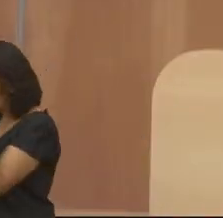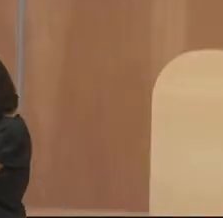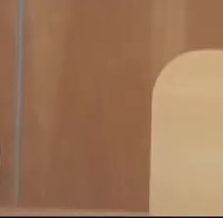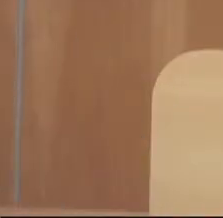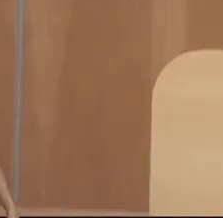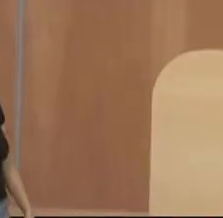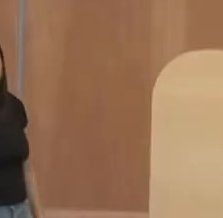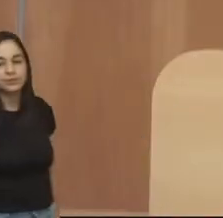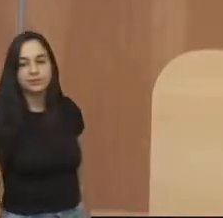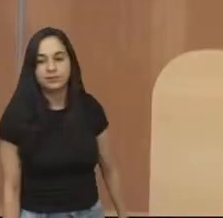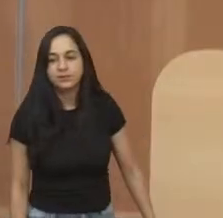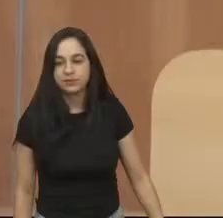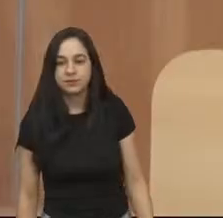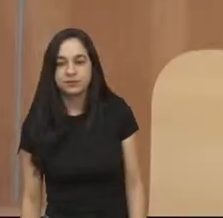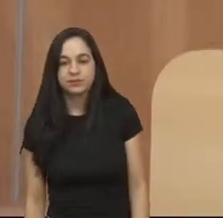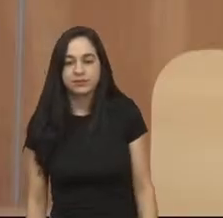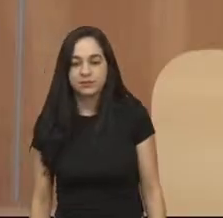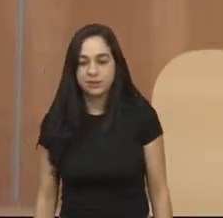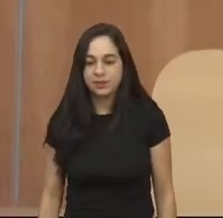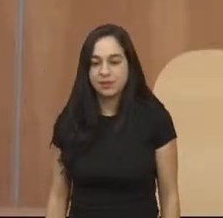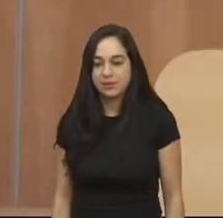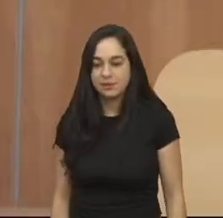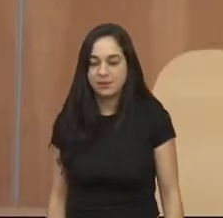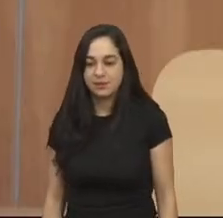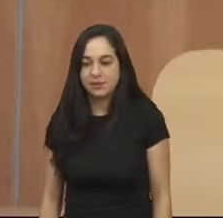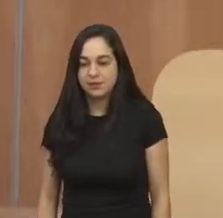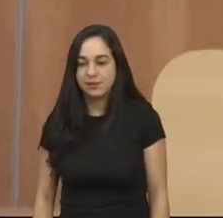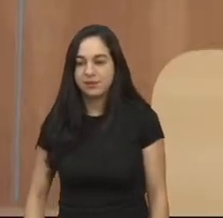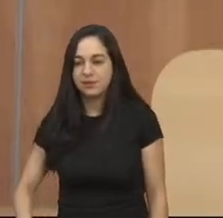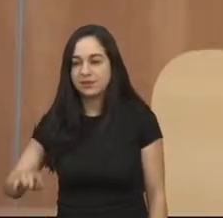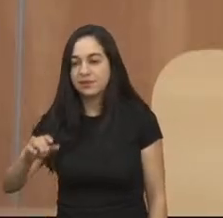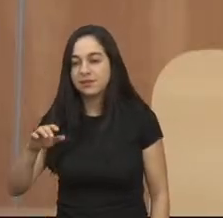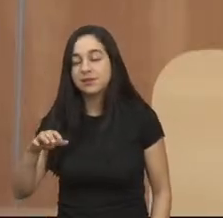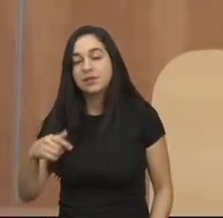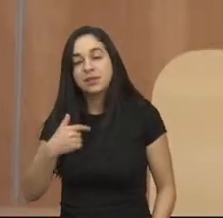lamento muito, não é? E vou aqui, Jean,